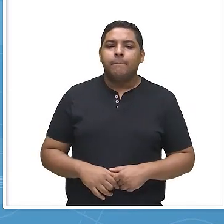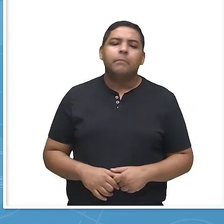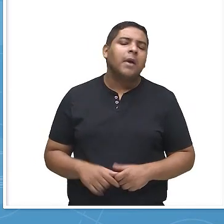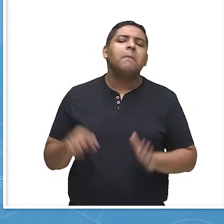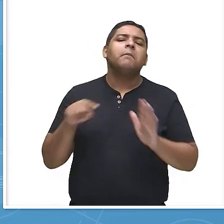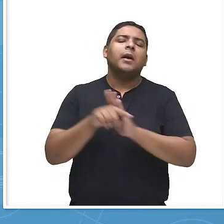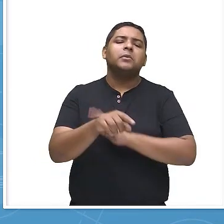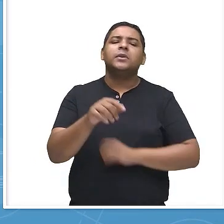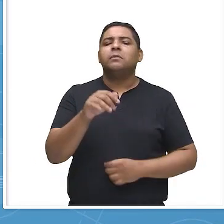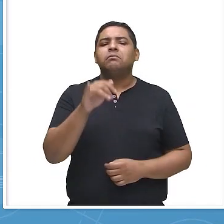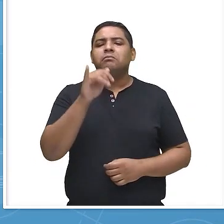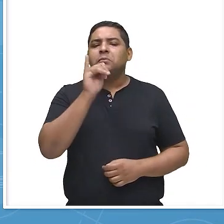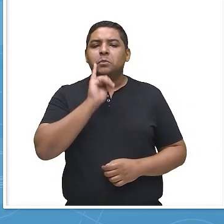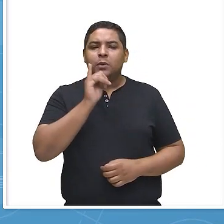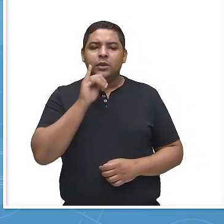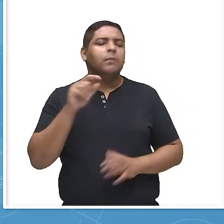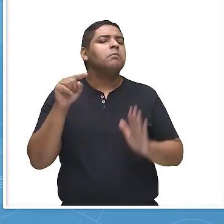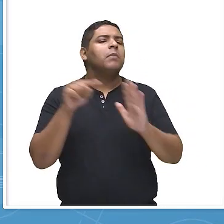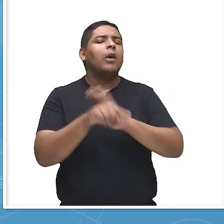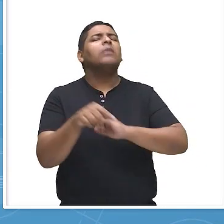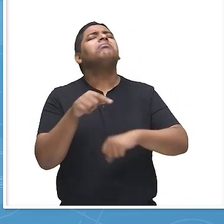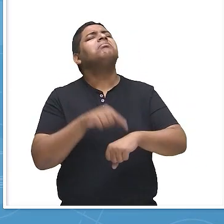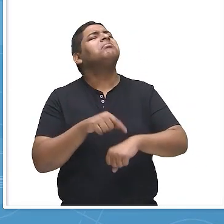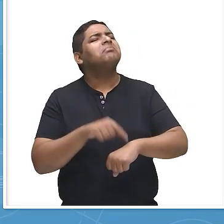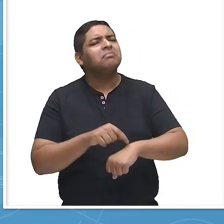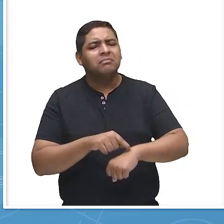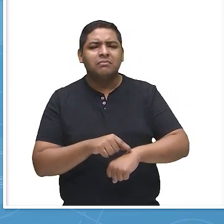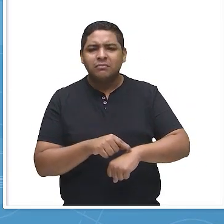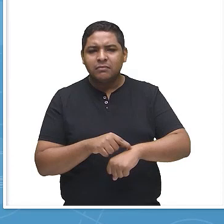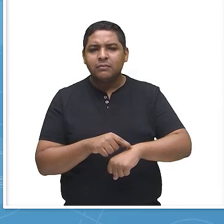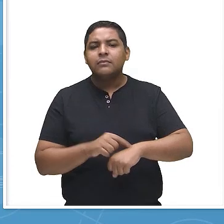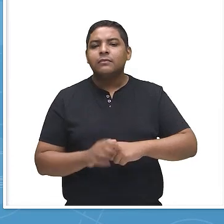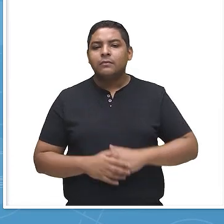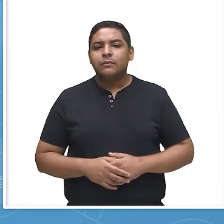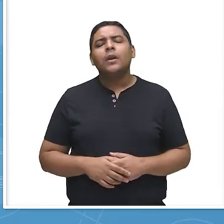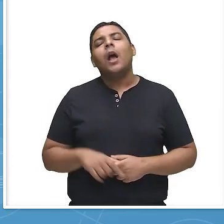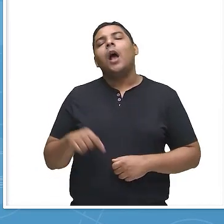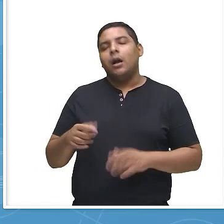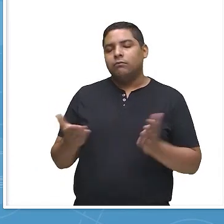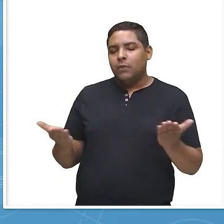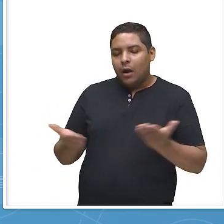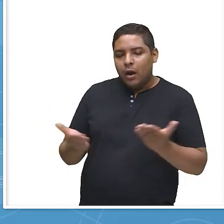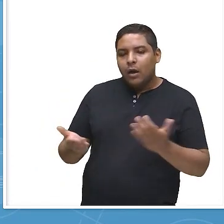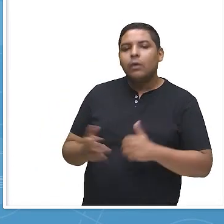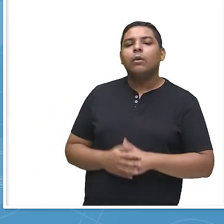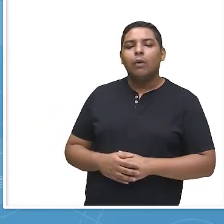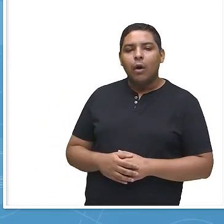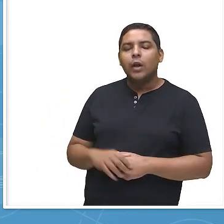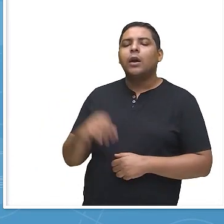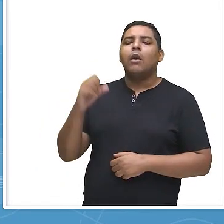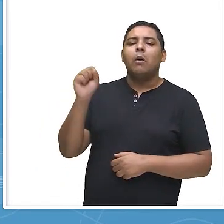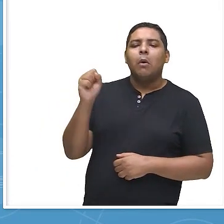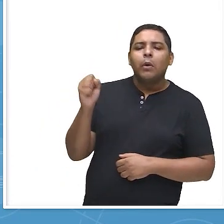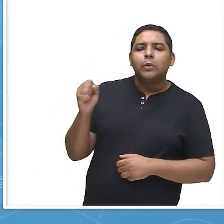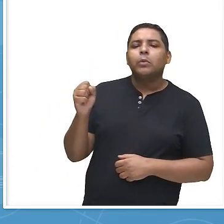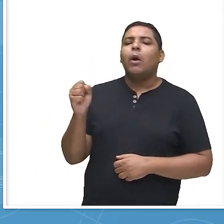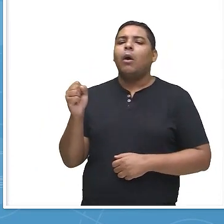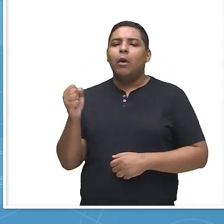a hora para você, que horas são nesse momento, você vai dizer para nós, olha, são exatamente 8 horas